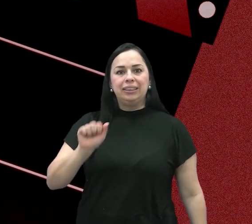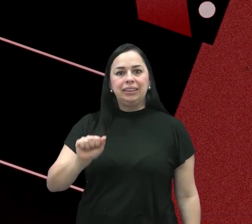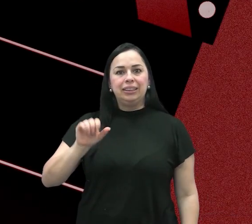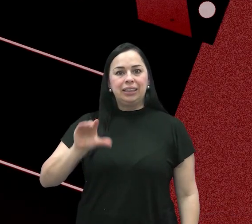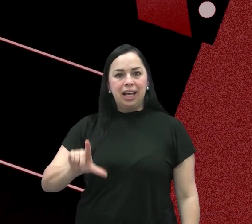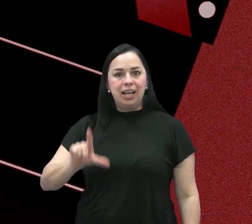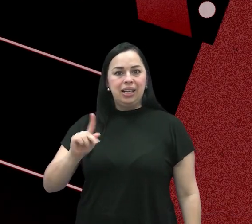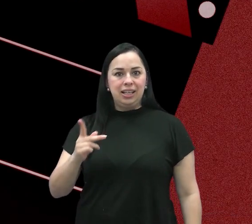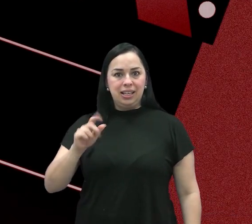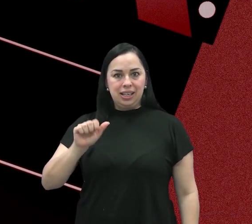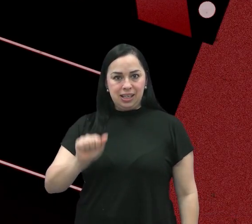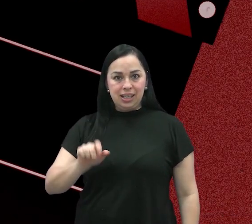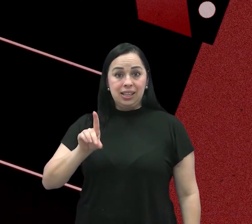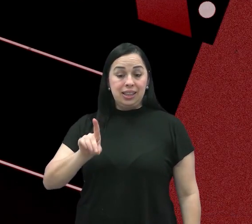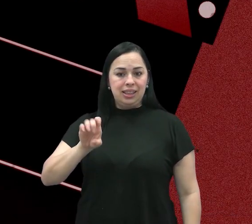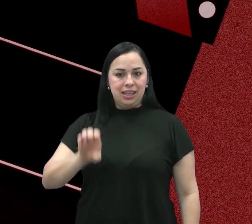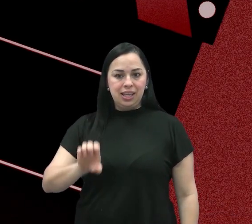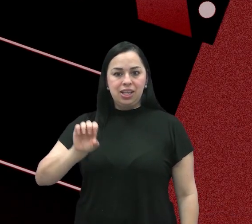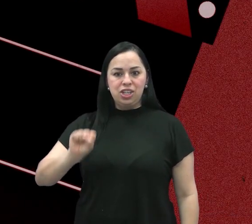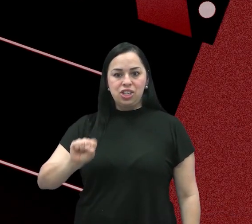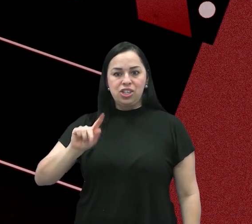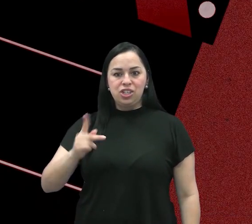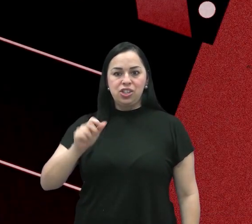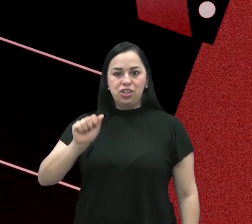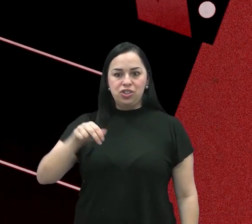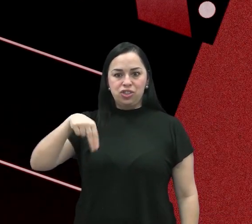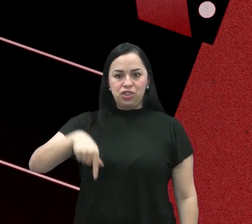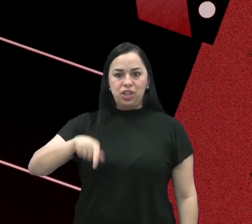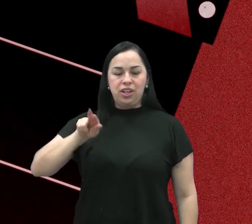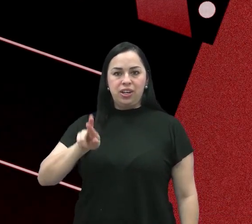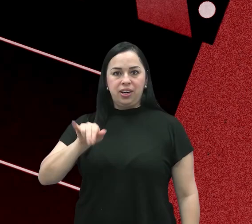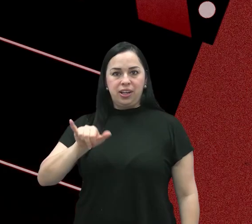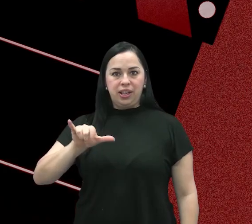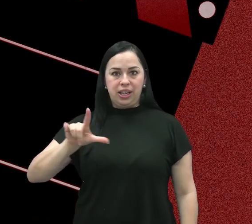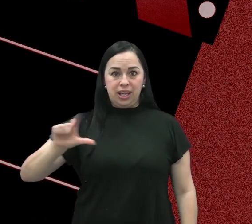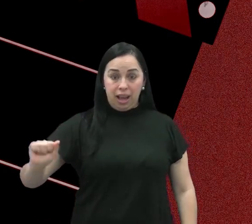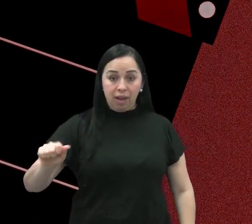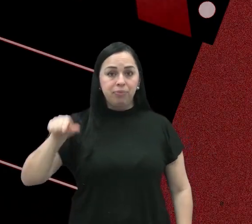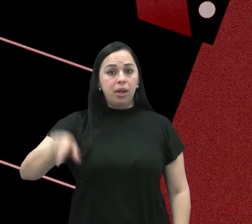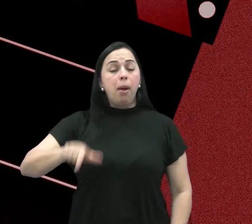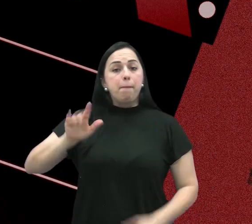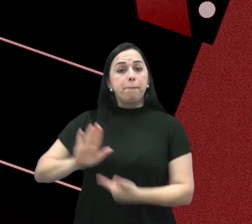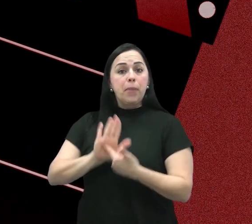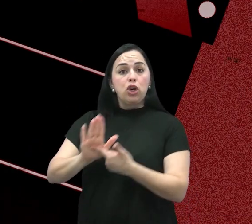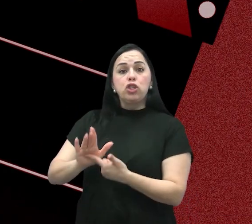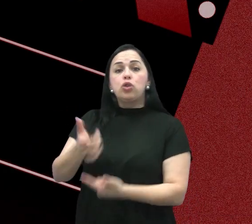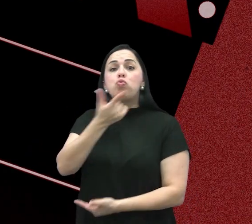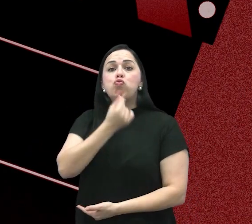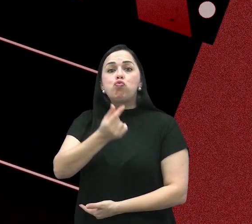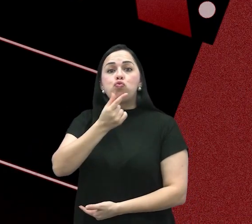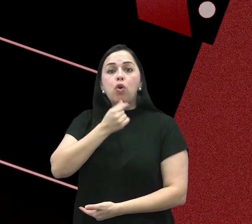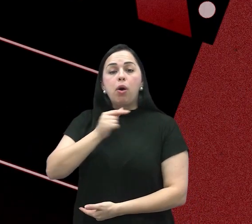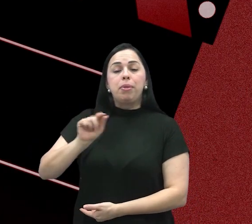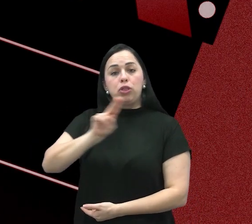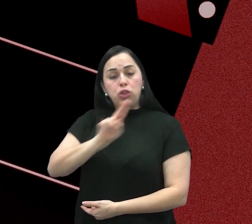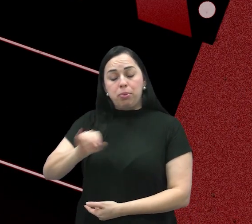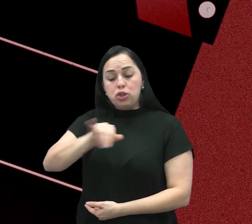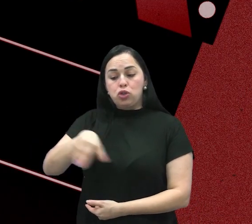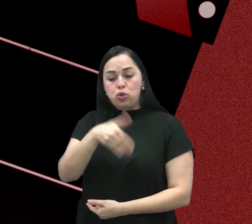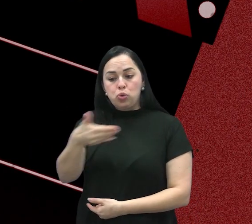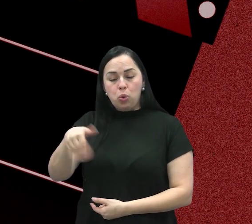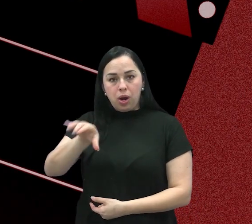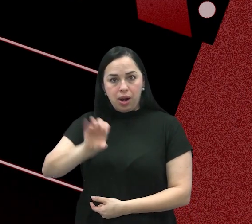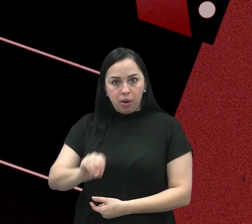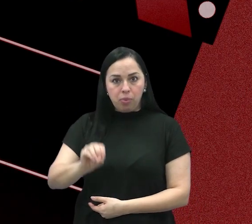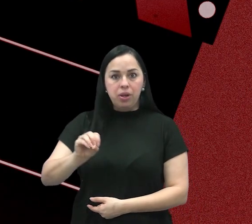é o João, um executivo que, após perder os pais adotivos, parte para o interior do estado do Mato Grosso